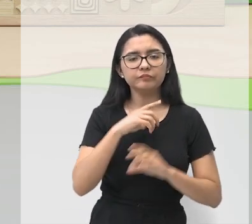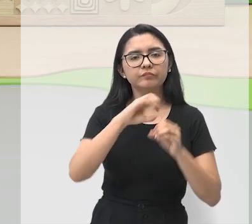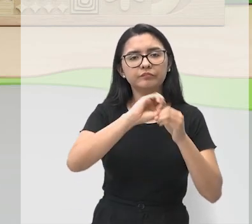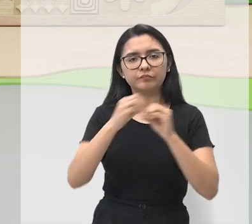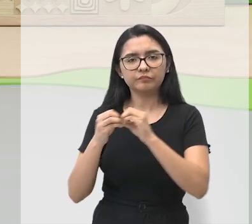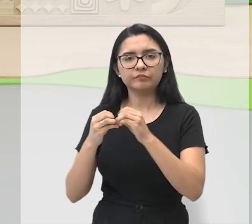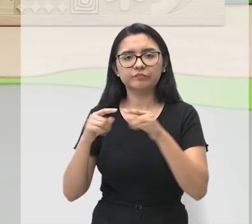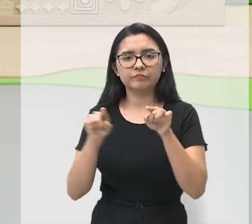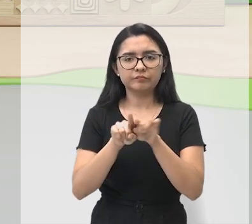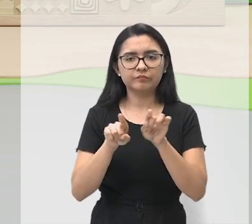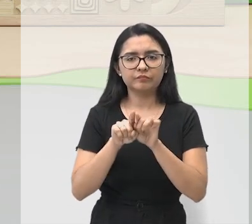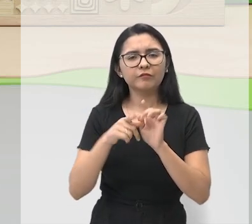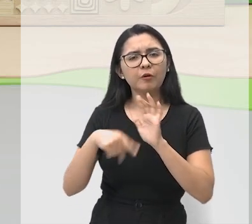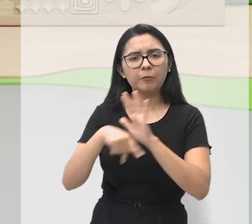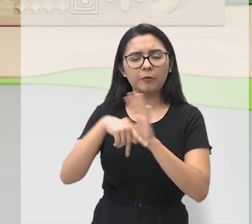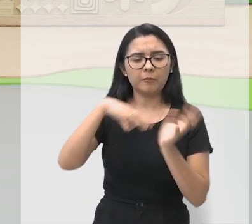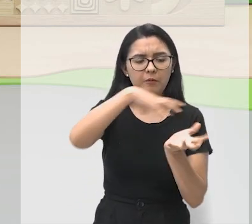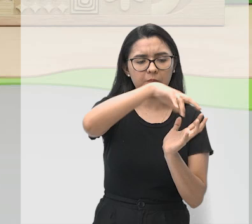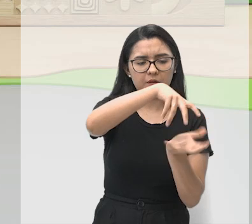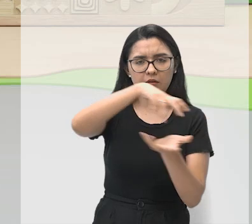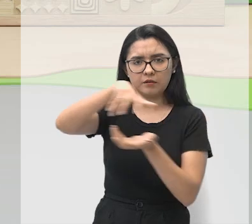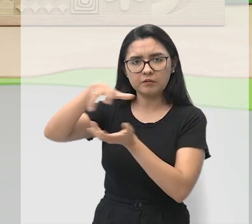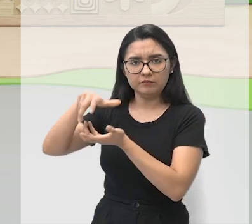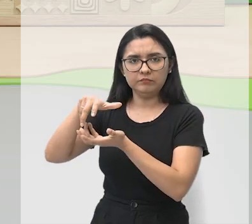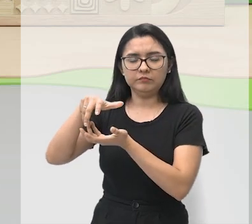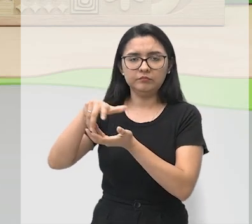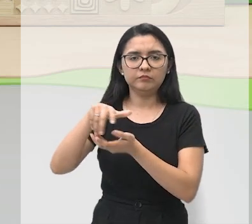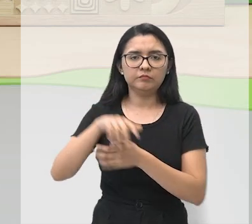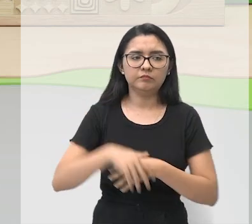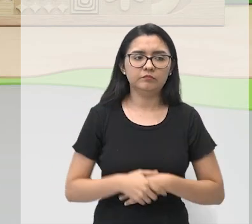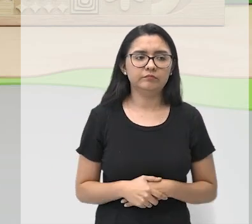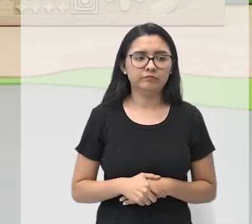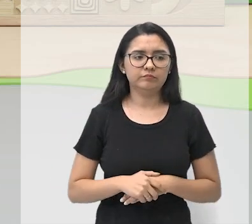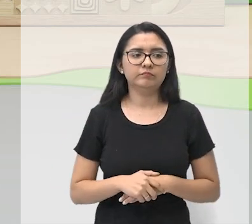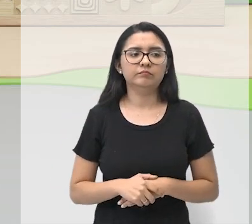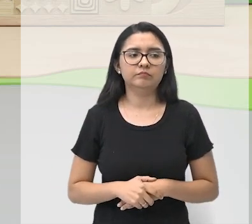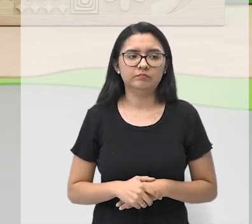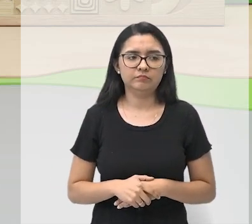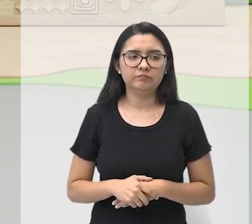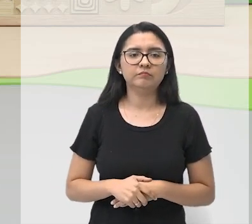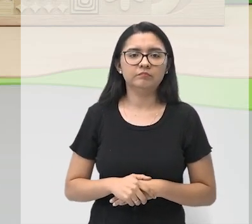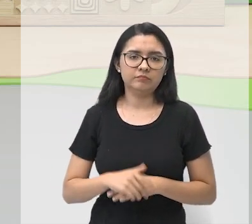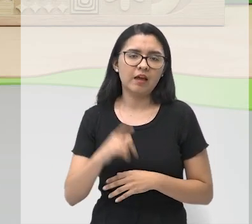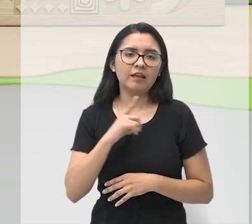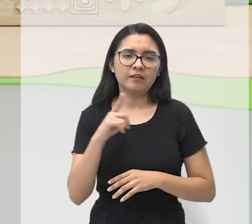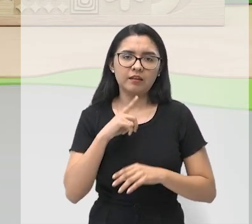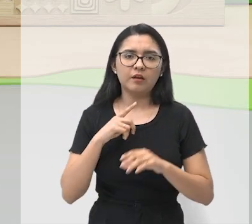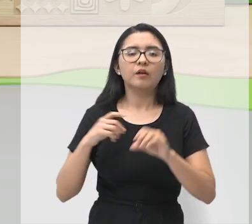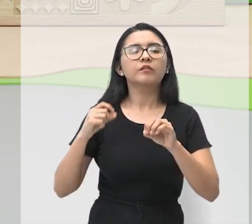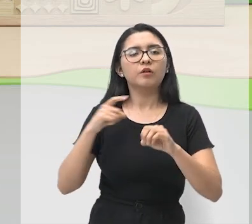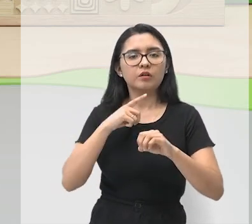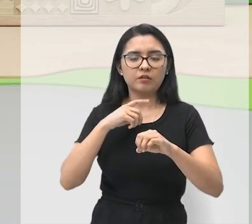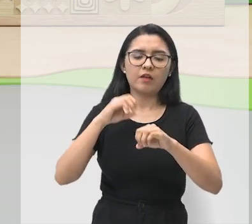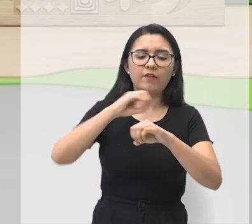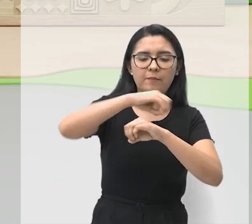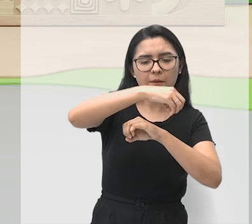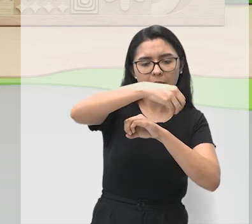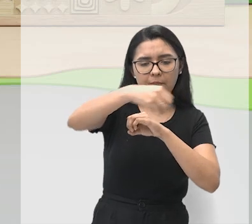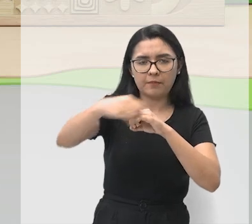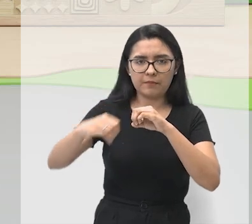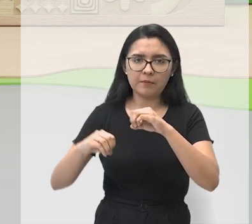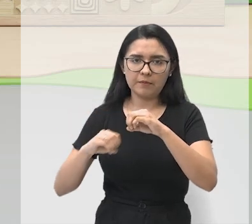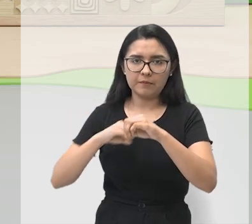vão, protoplanetas, né, que vão se formando até constituir um sistema